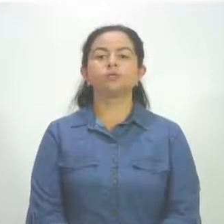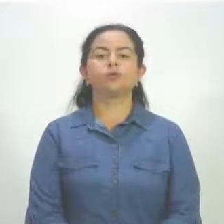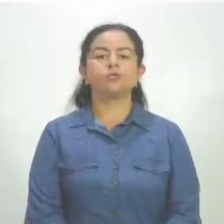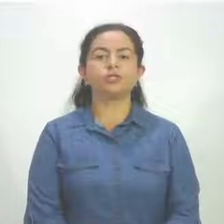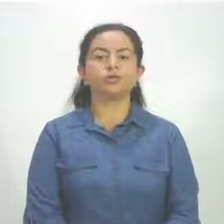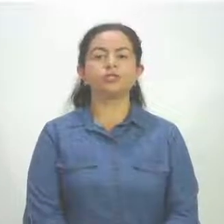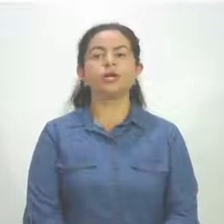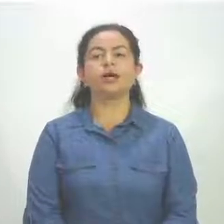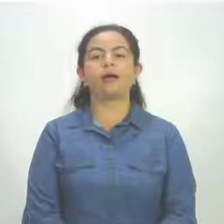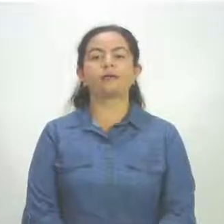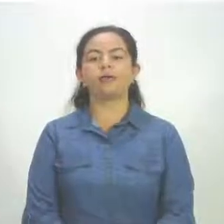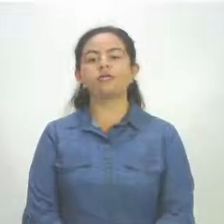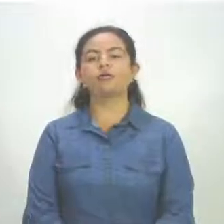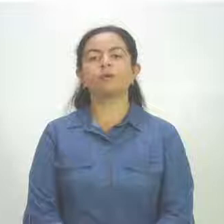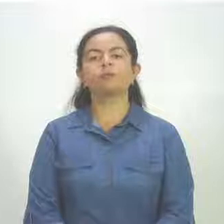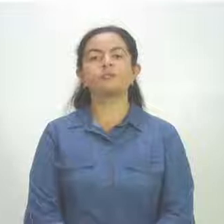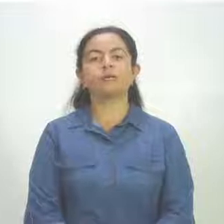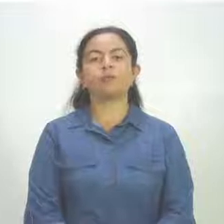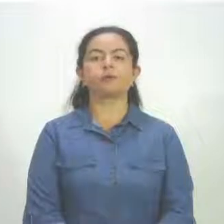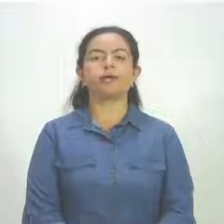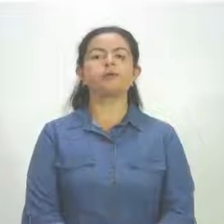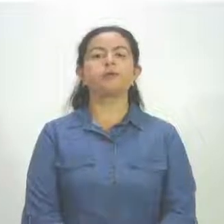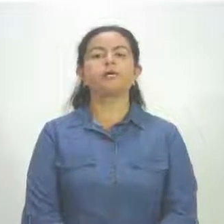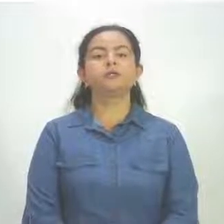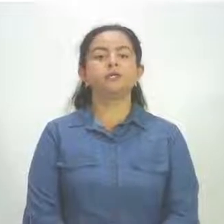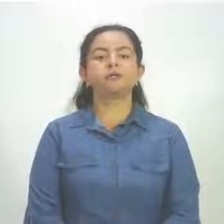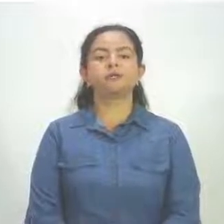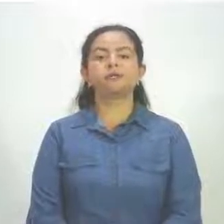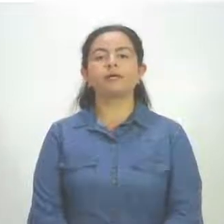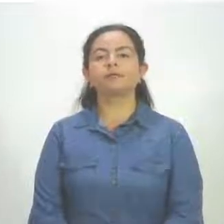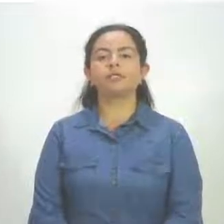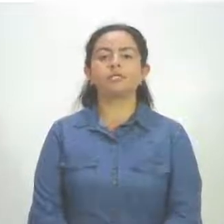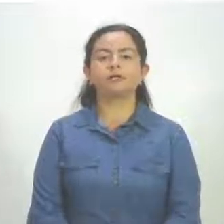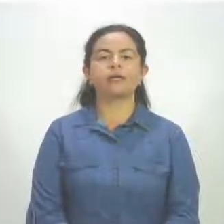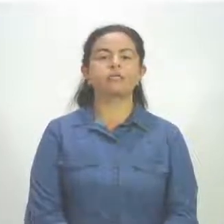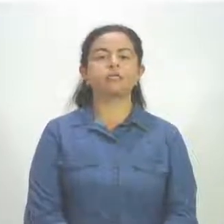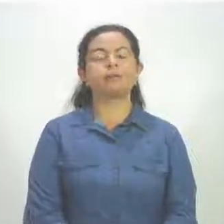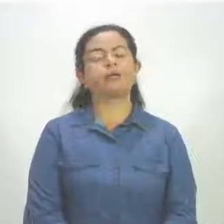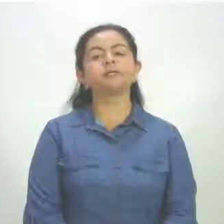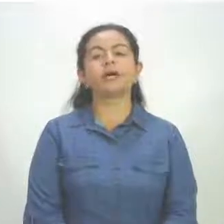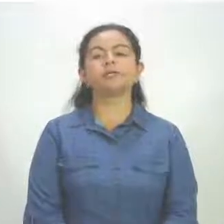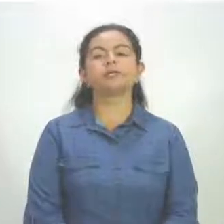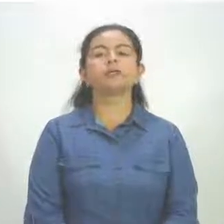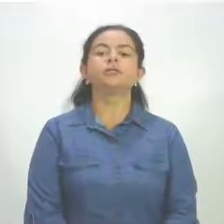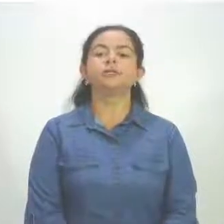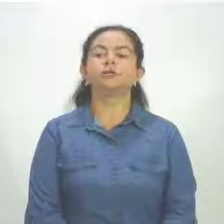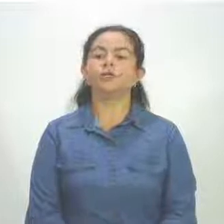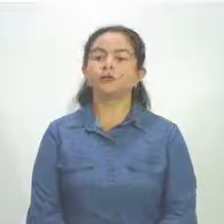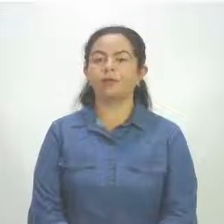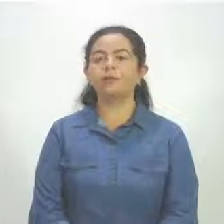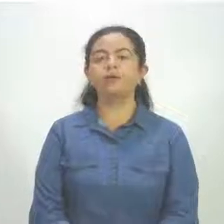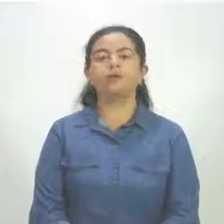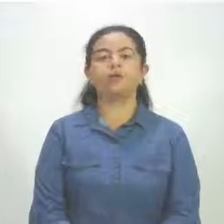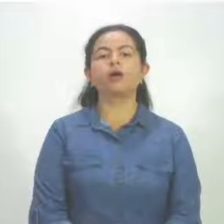turma 2022, através de uma oficina pautada no desenvolvimento de estratégias de aprendizagem, gestão